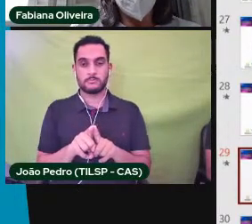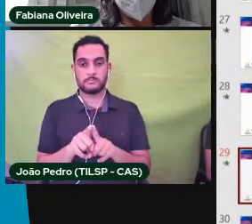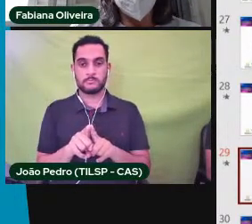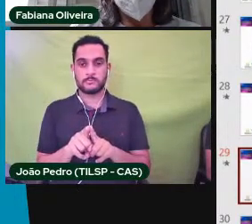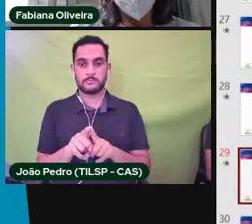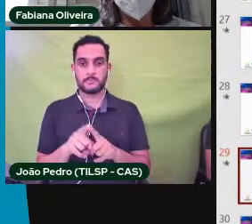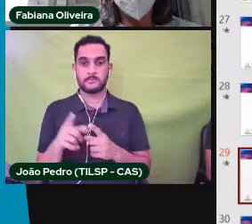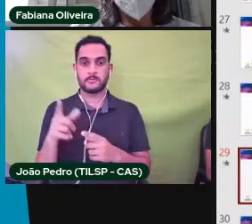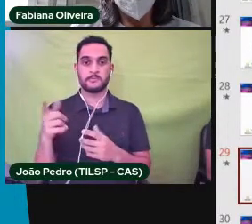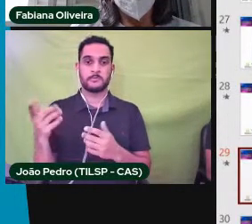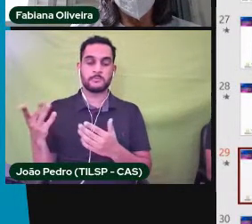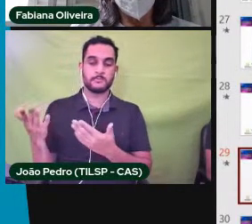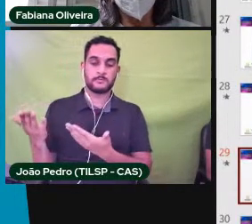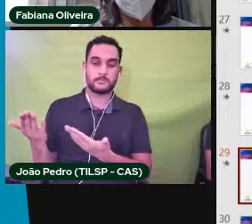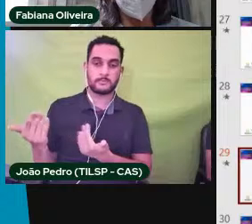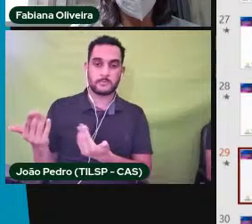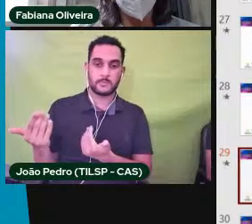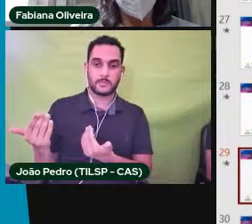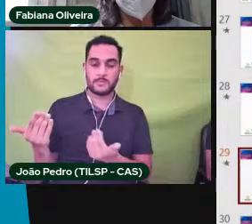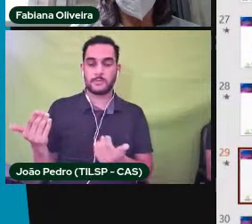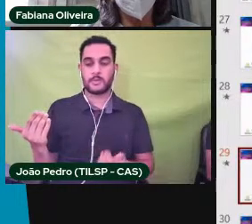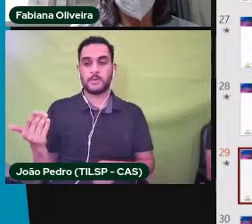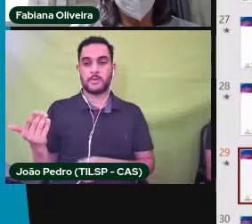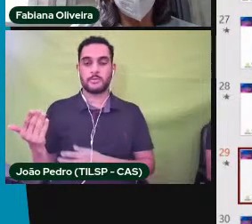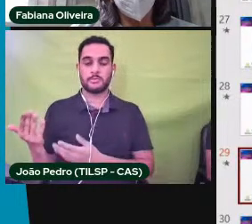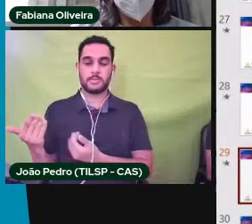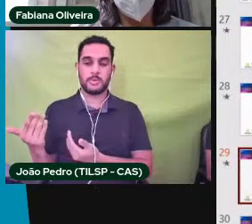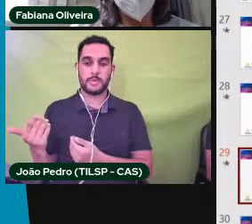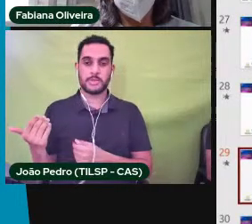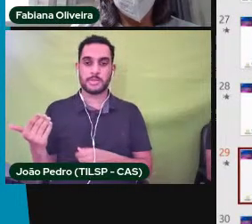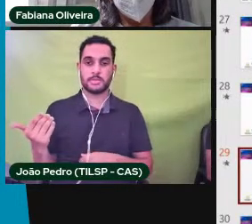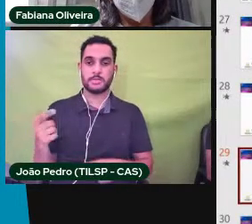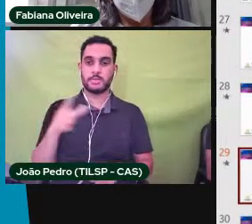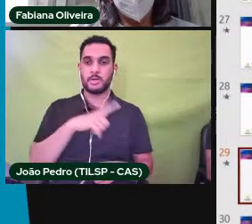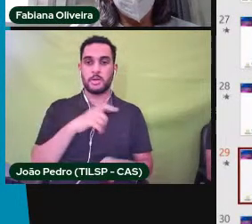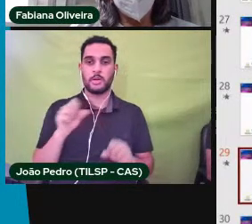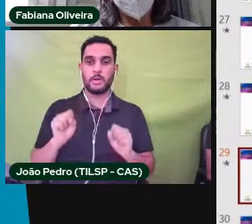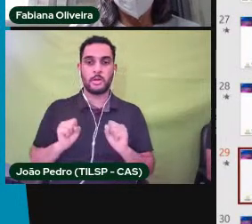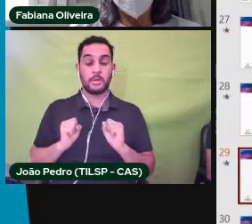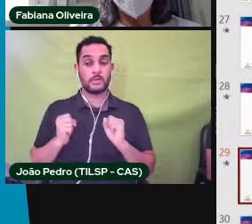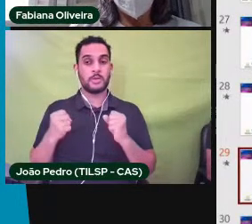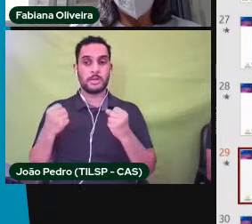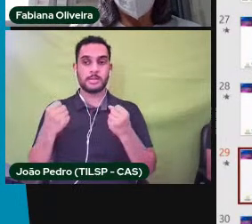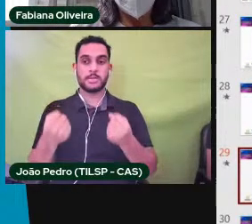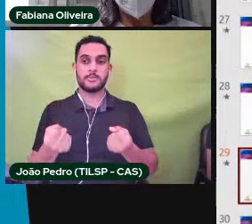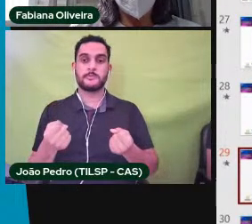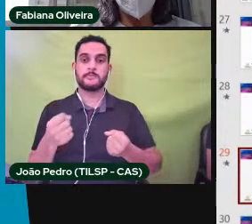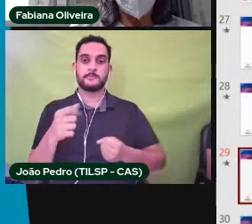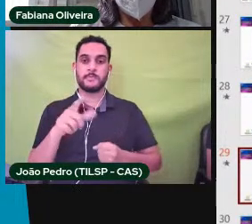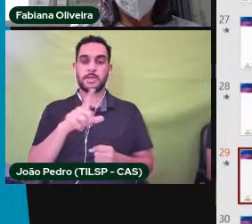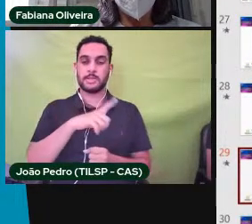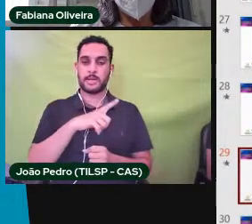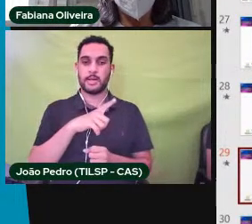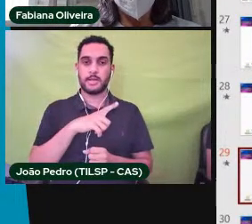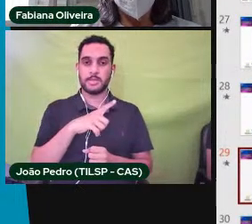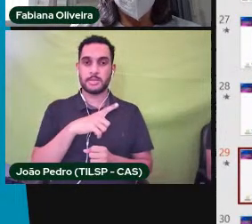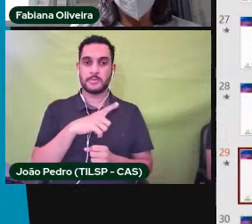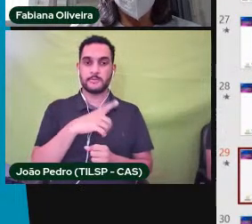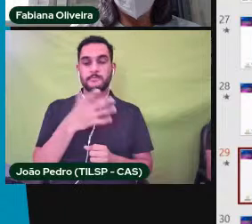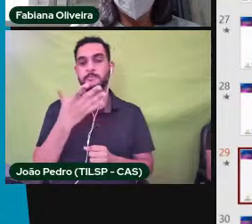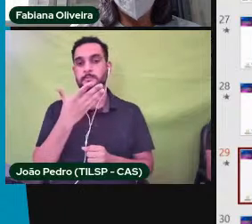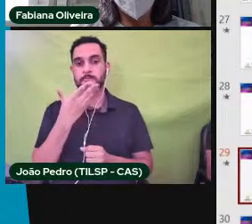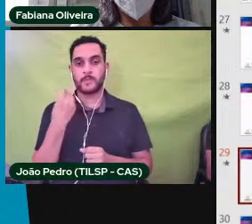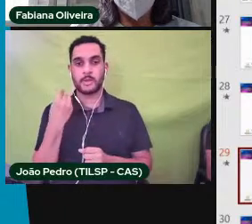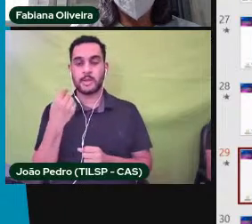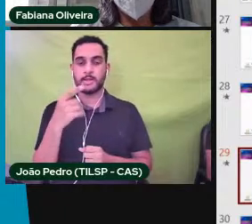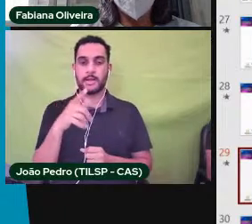dos jovens, pessoas com deficiência, os autodefensores, para que eles sejam preparados e qualificados